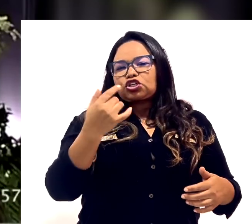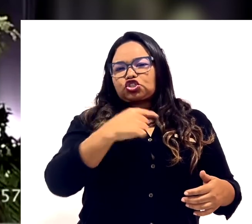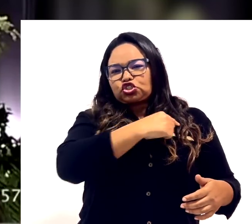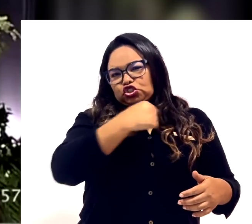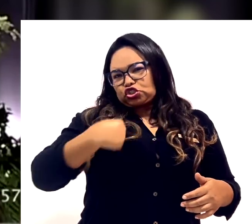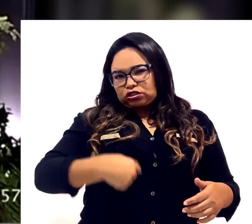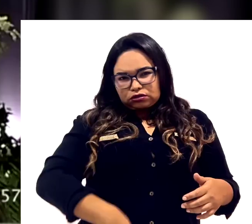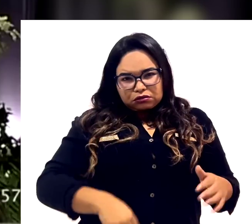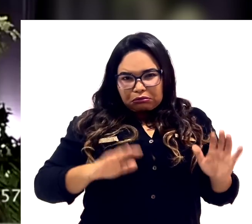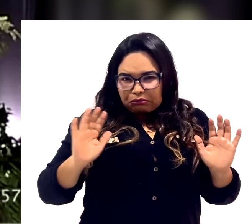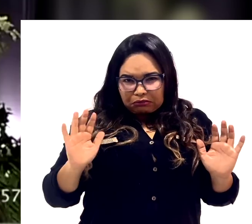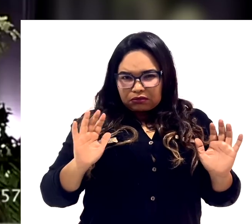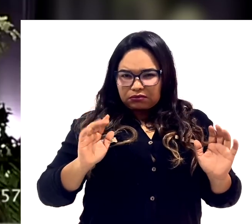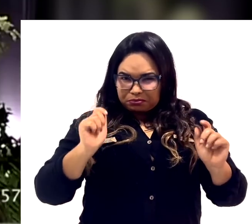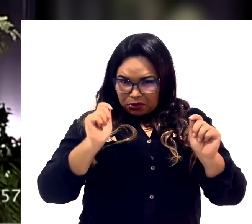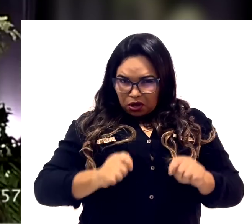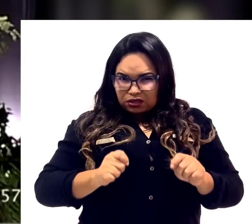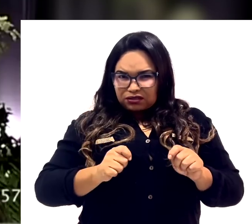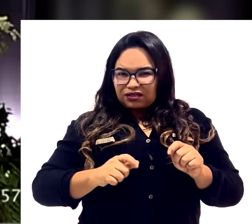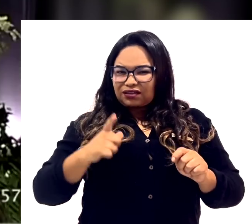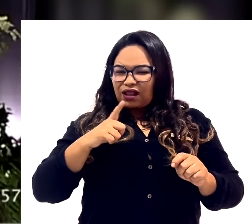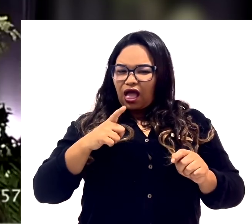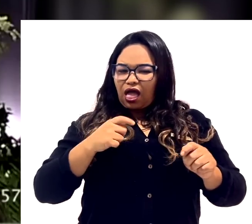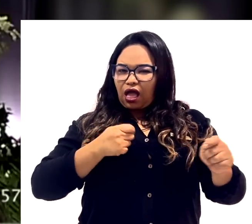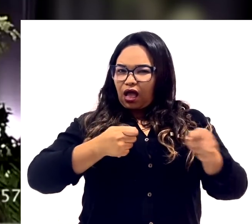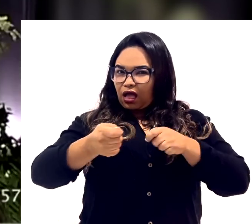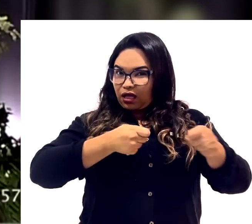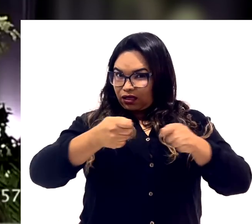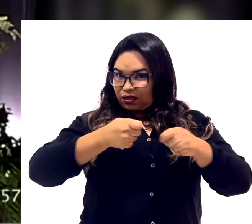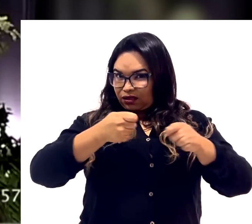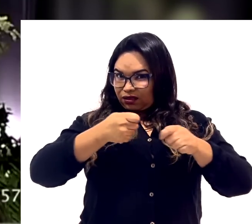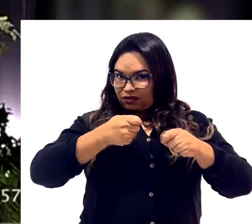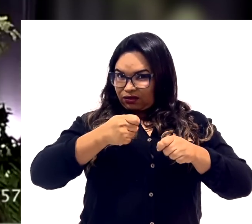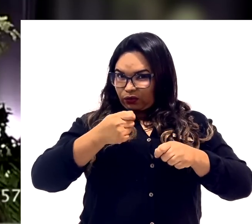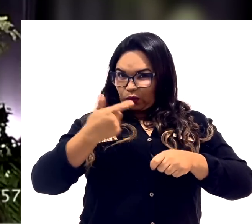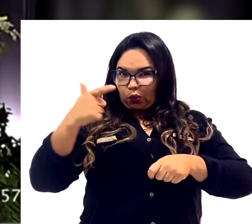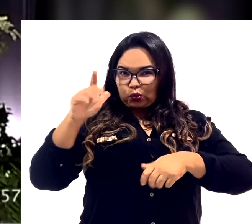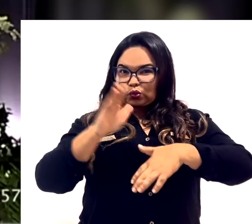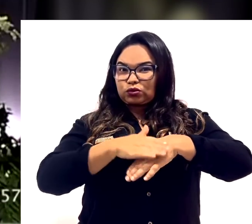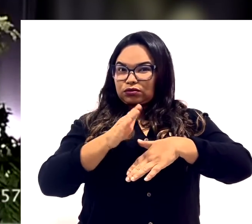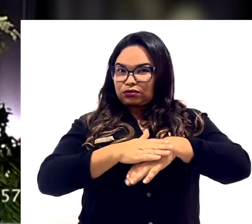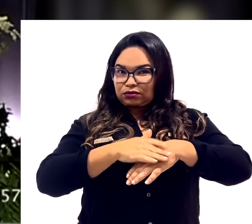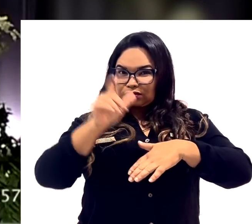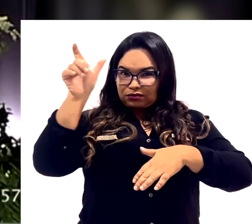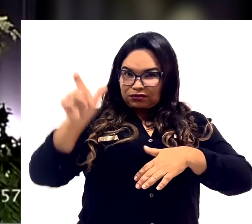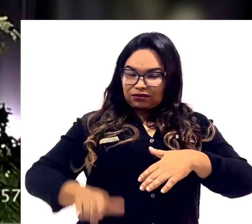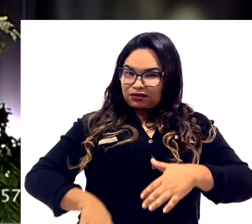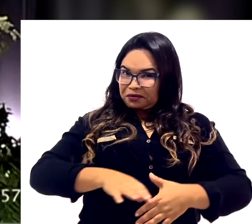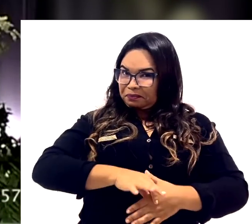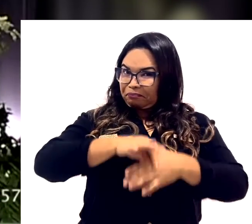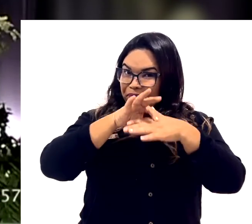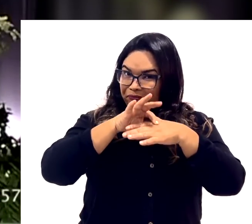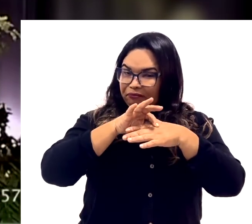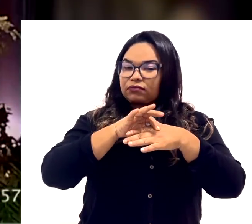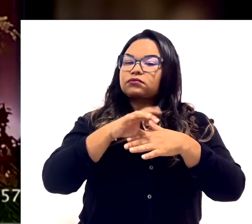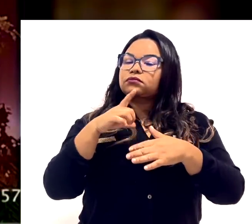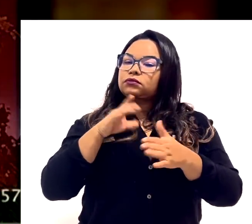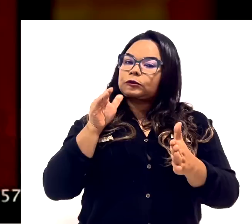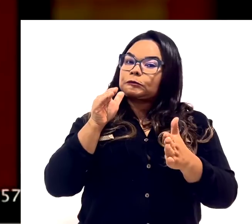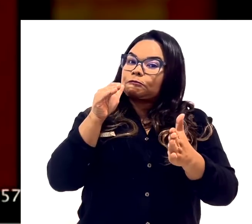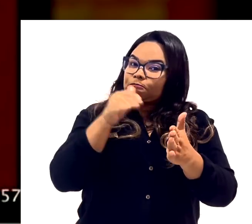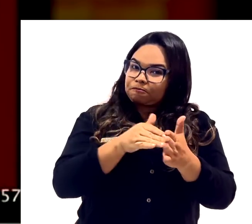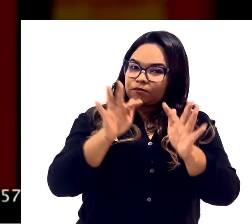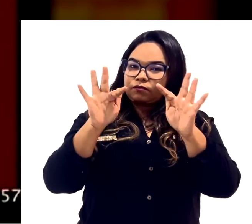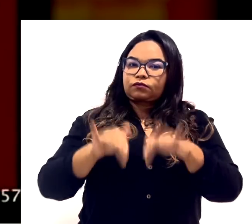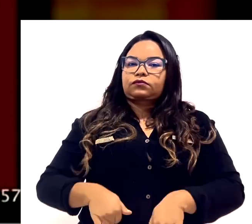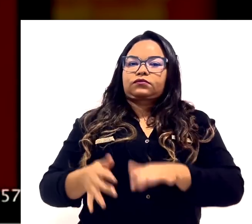China? Vocês acham que podem estar sendo controlados por mais alguém neste momento? E isso vai existir até o fim, até que venha o ancião de